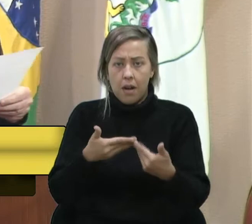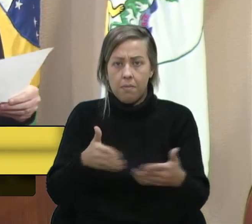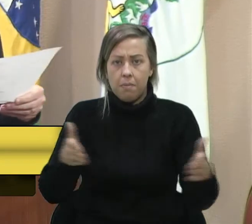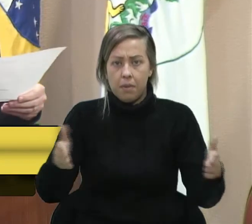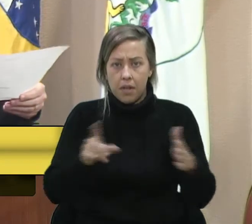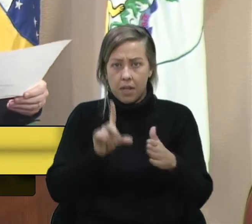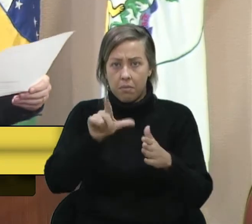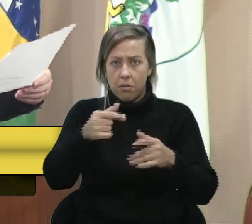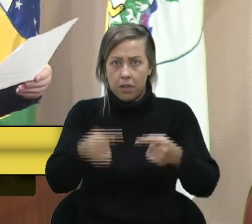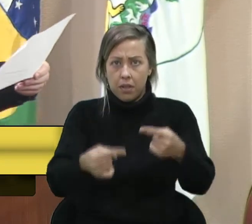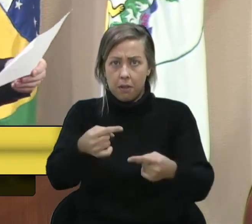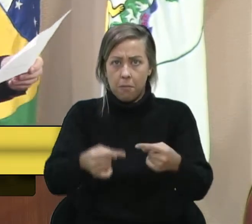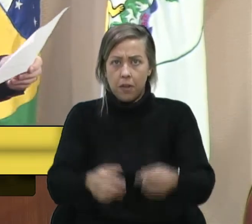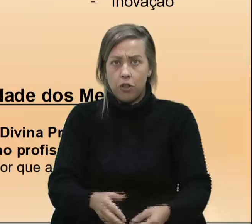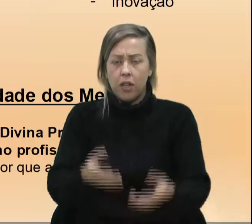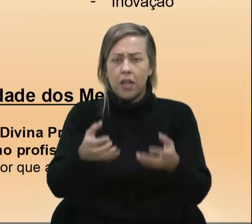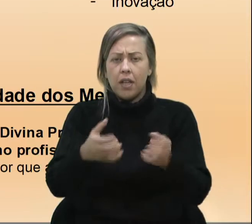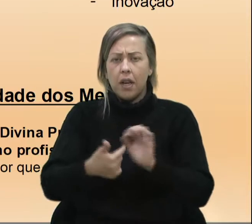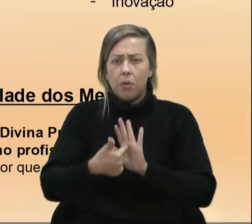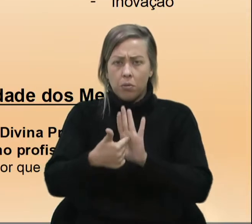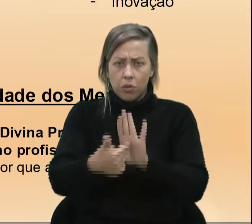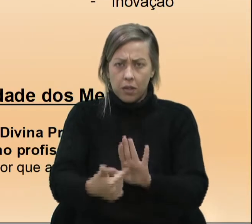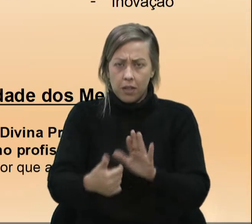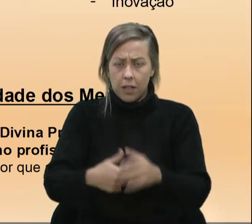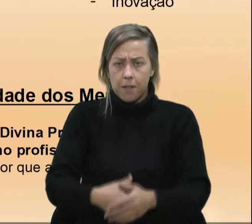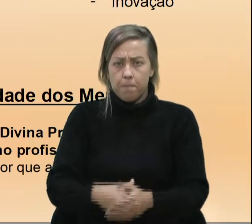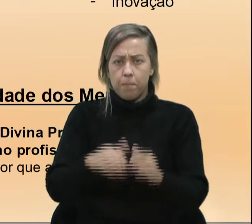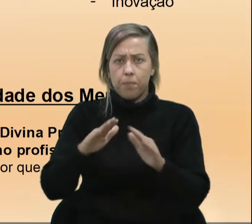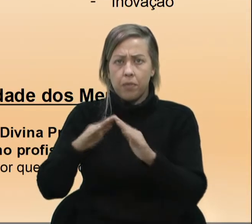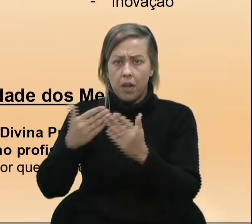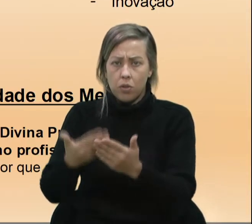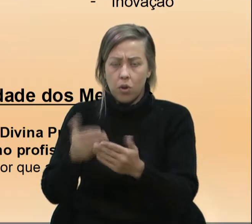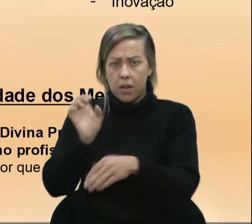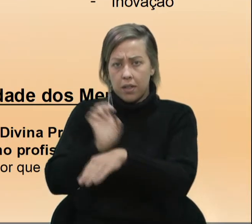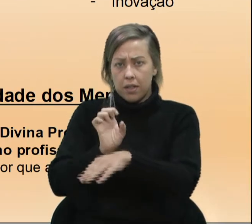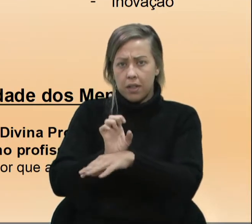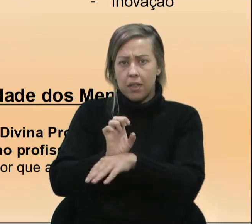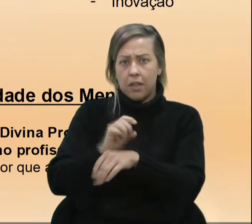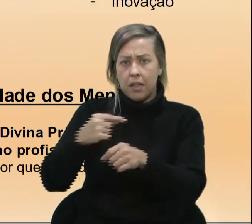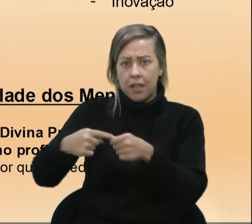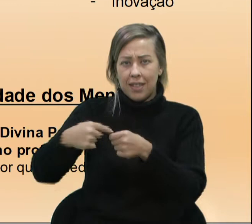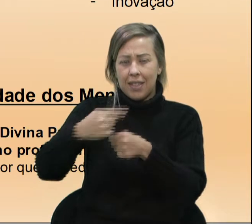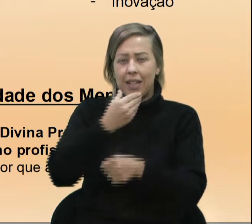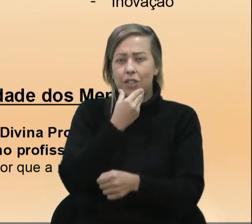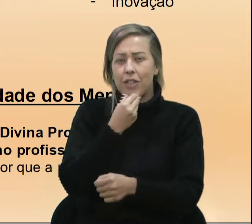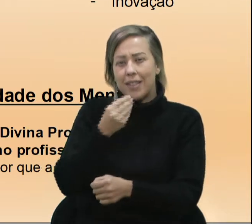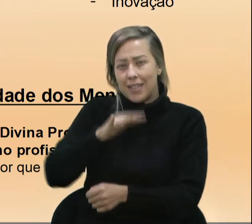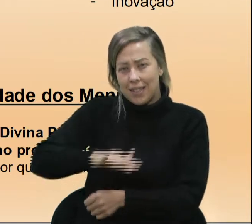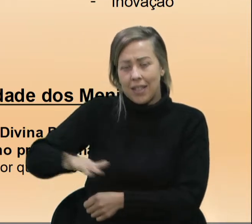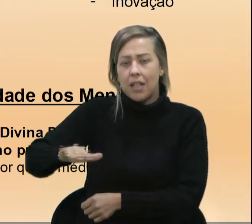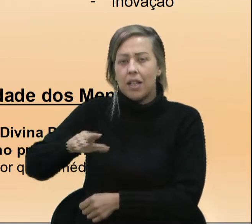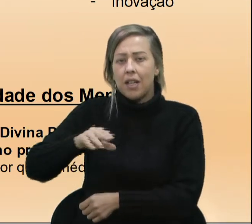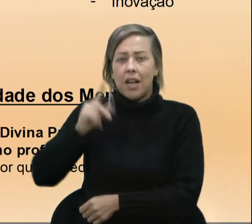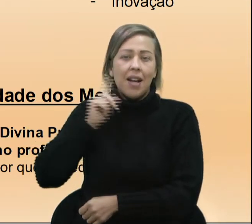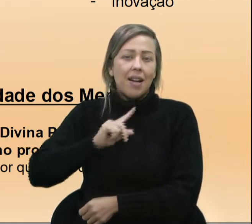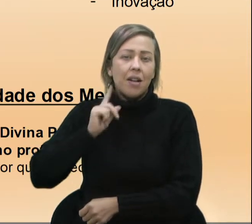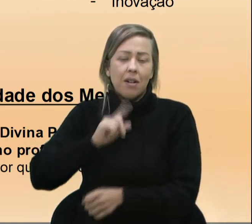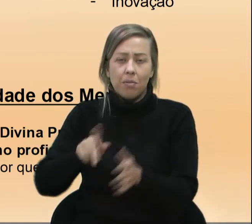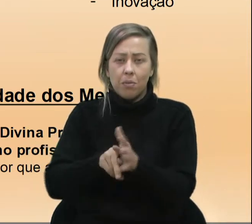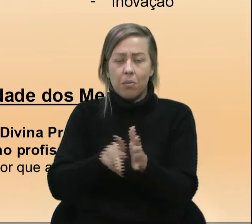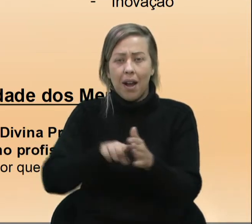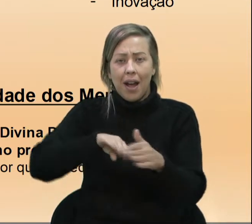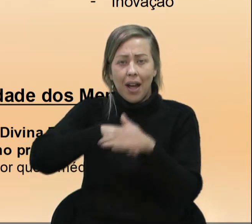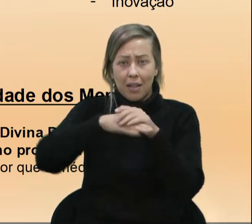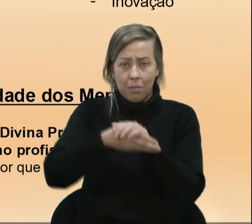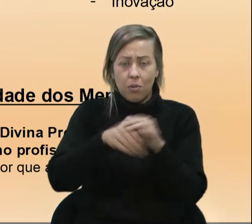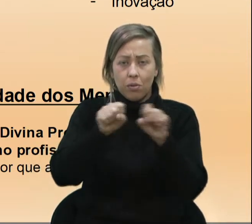eventual debate, eu quero mostrar que a Escola Estadual Cidade dos Meninos, lá de Minas Gerais, de Belo Horizonte, implementou